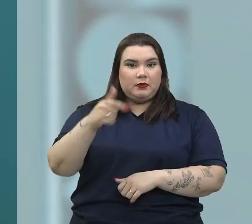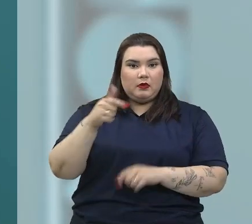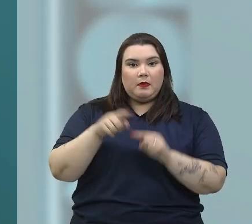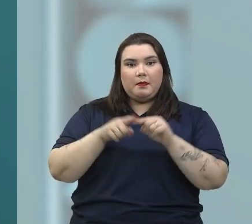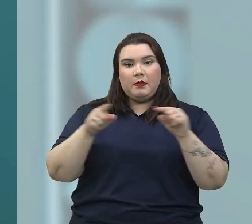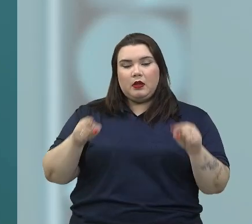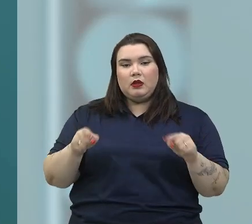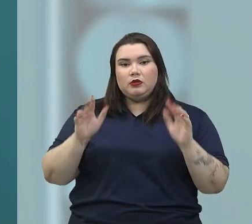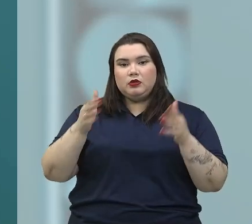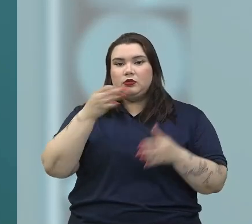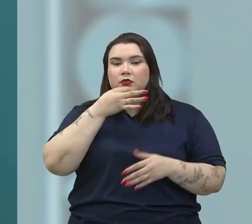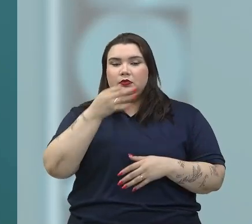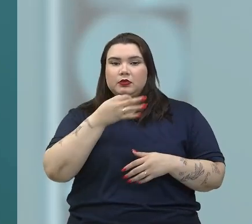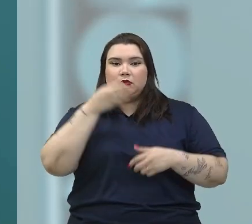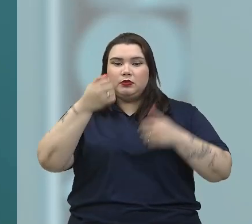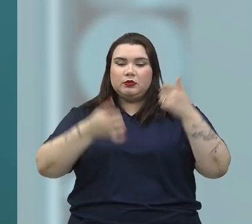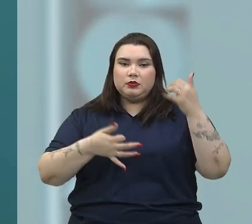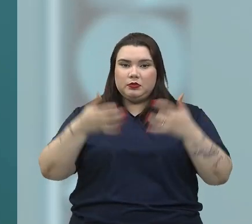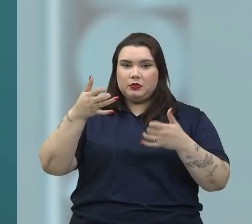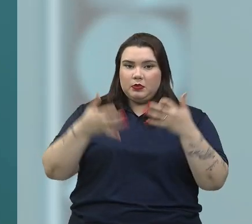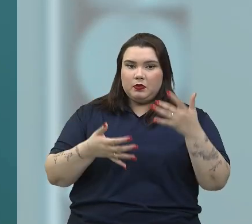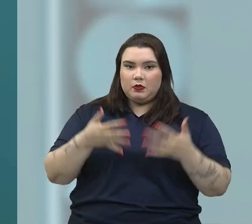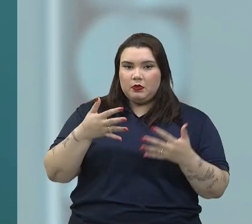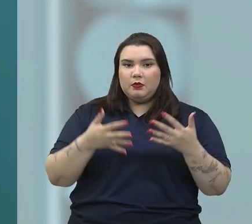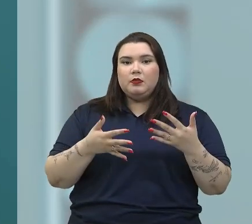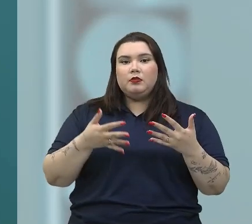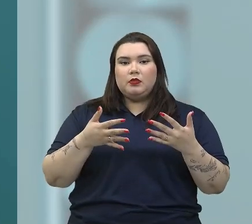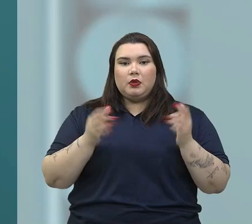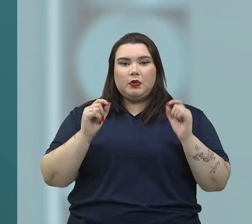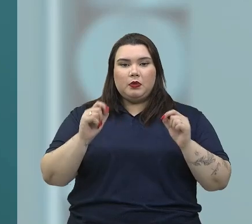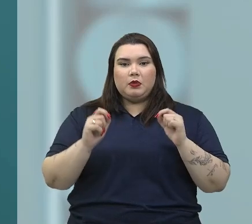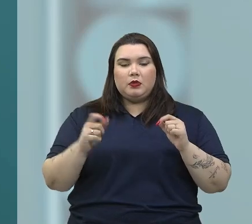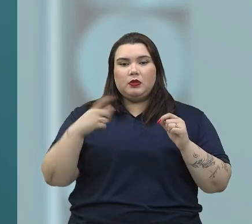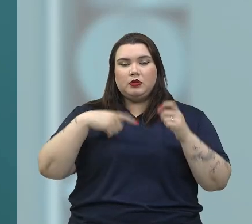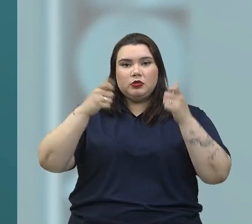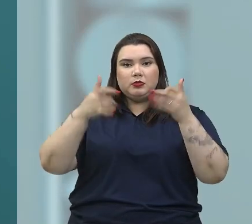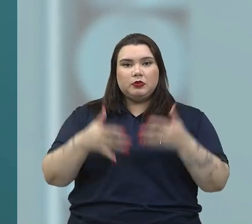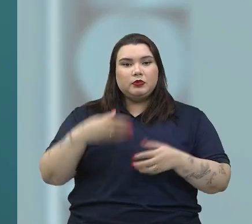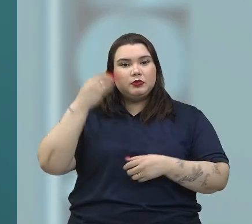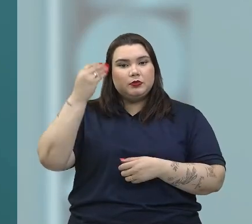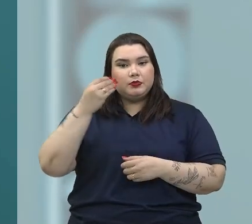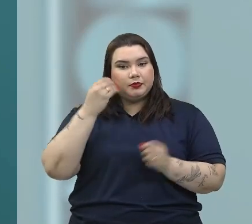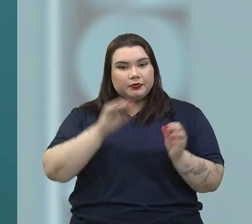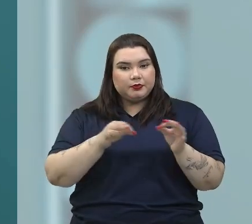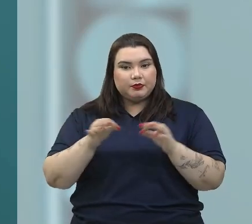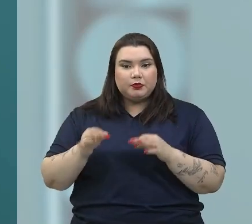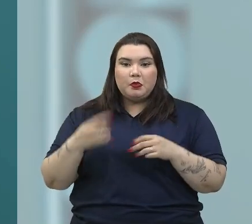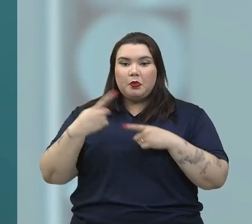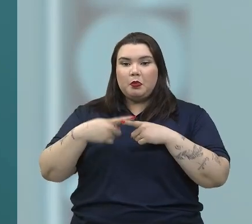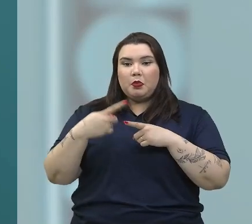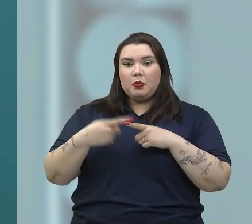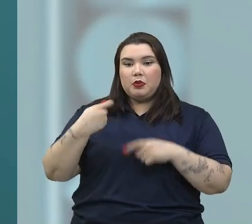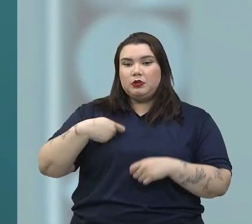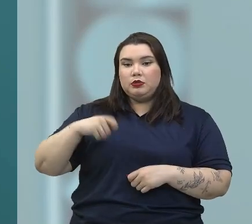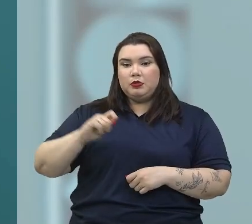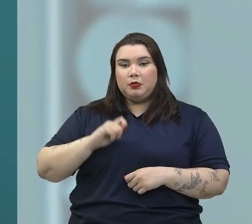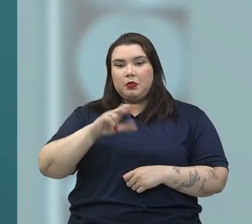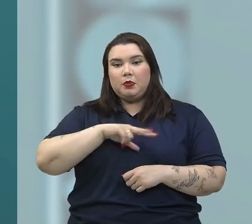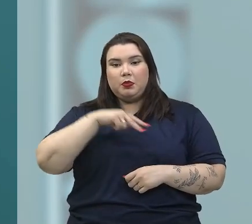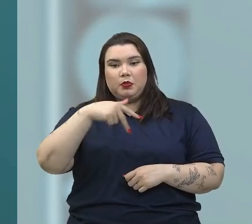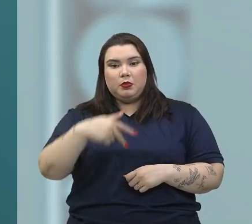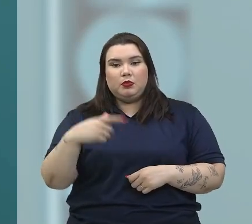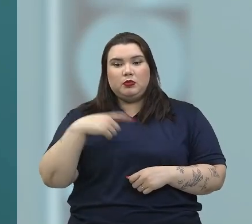mas foi ali comentada e tudo mais, né, por meio de relatos. Isso é porque Espanha e Portugal